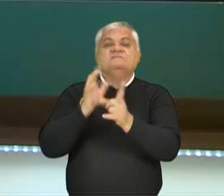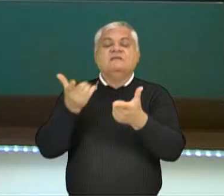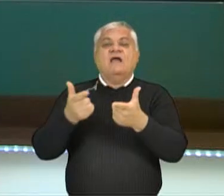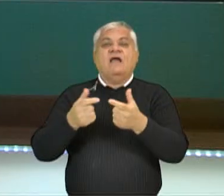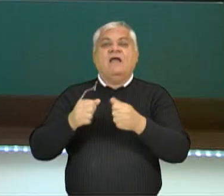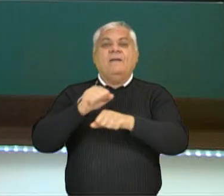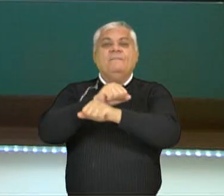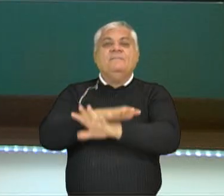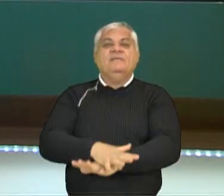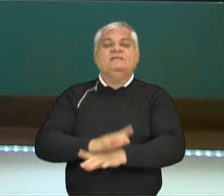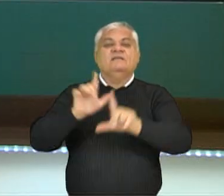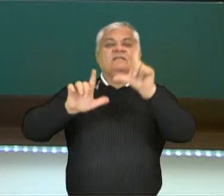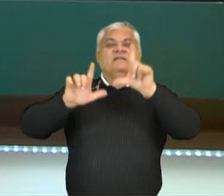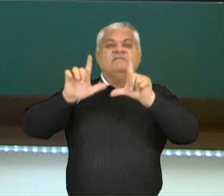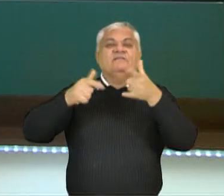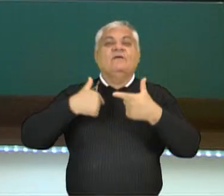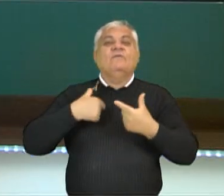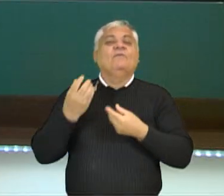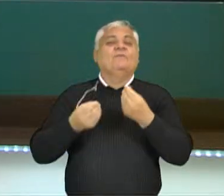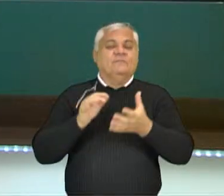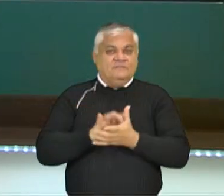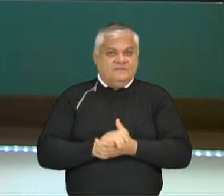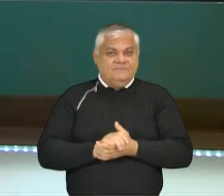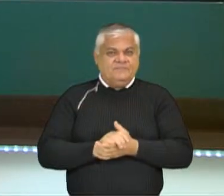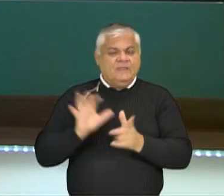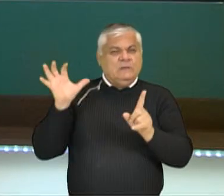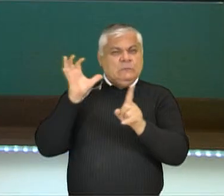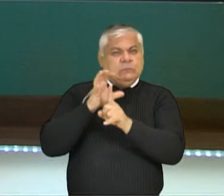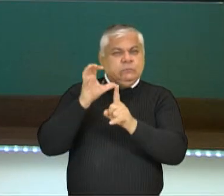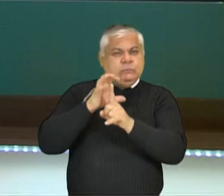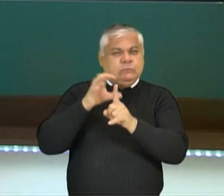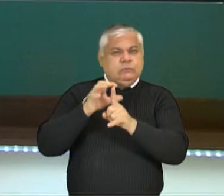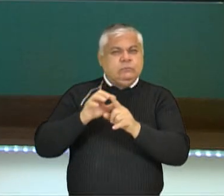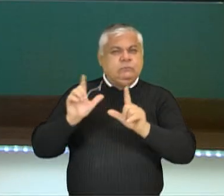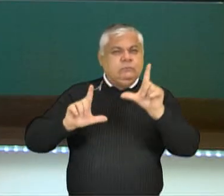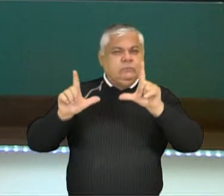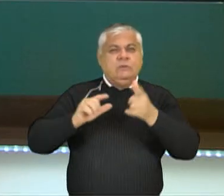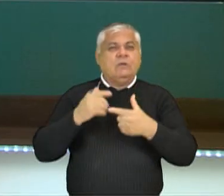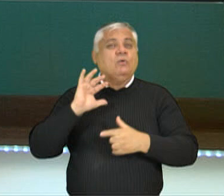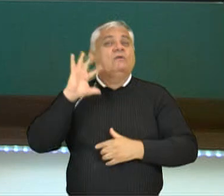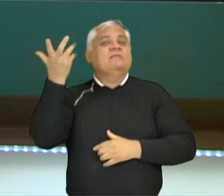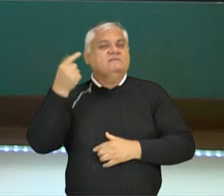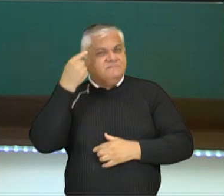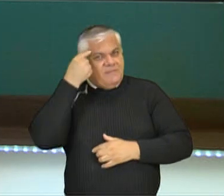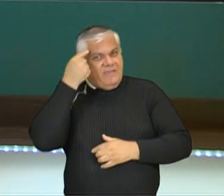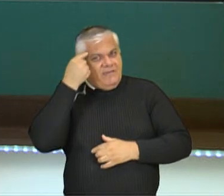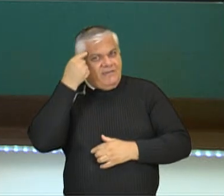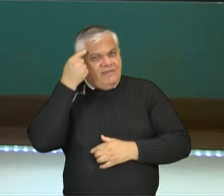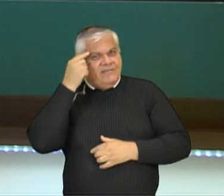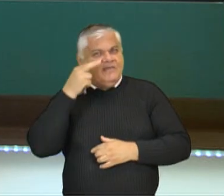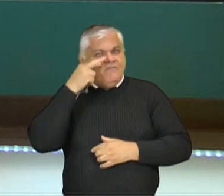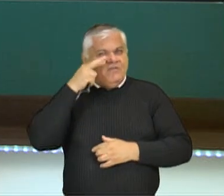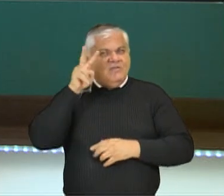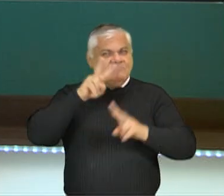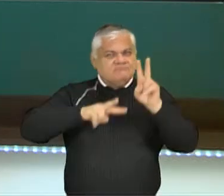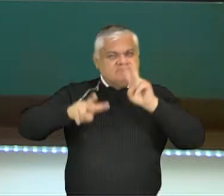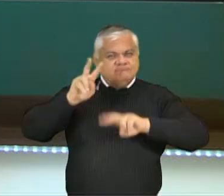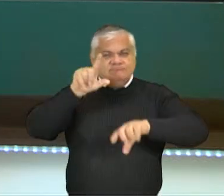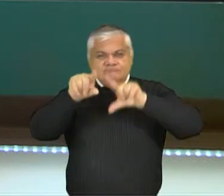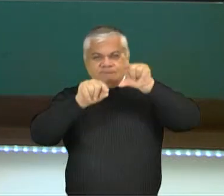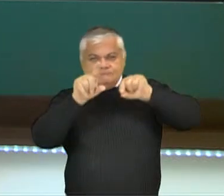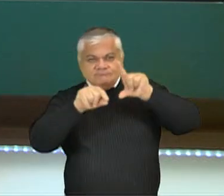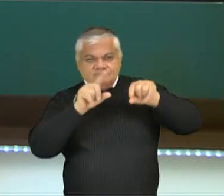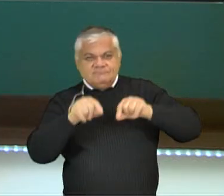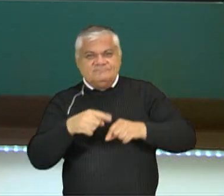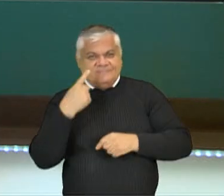nos espectadores. Como que essa influência midiática acontece? Pensa um pouquinho, olha a imagem, né?